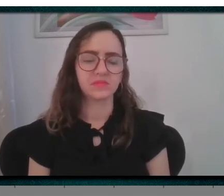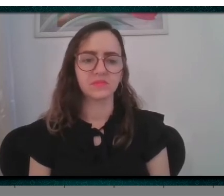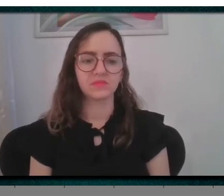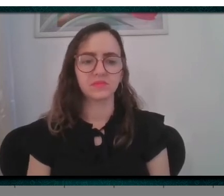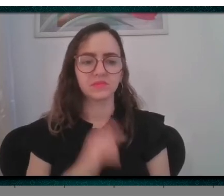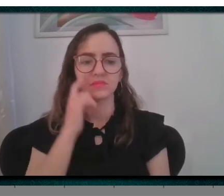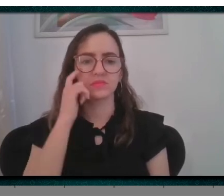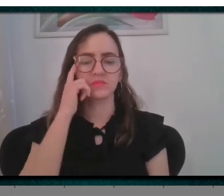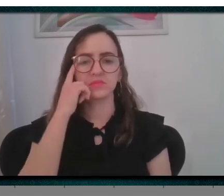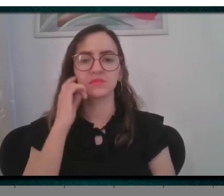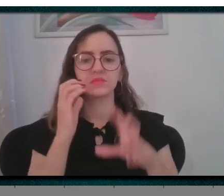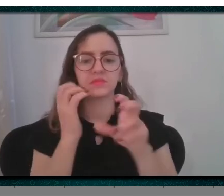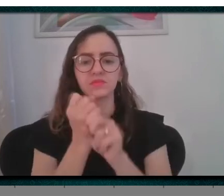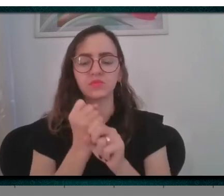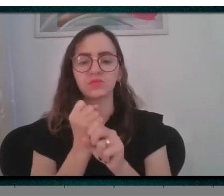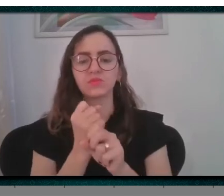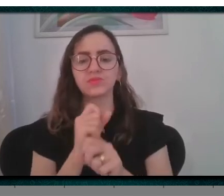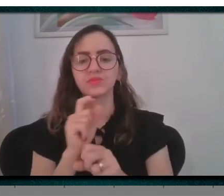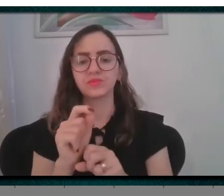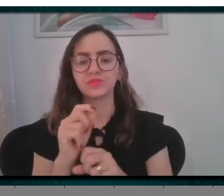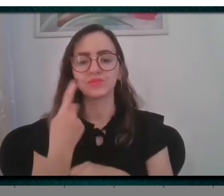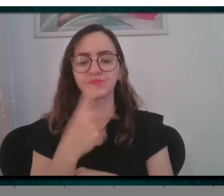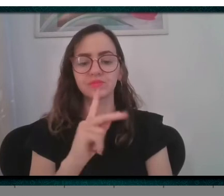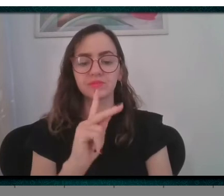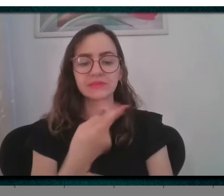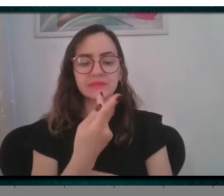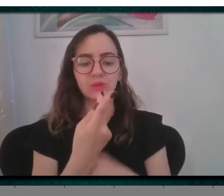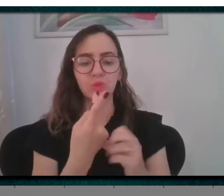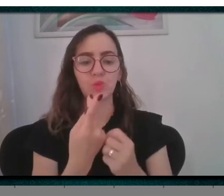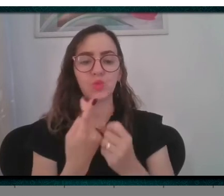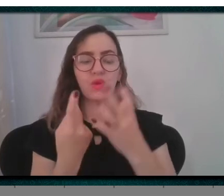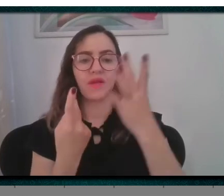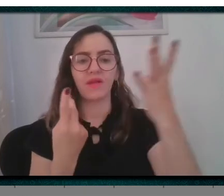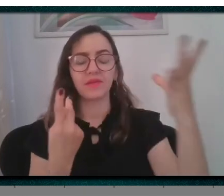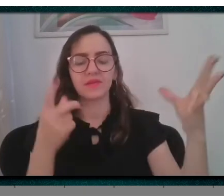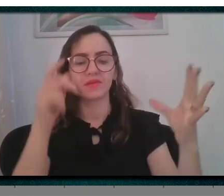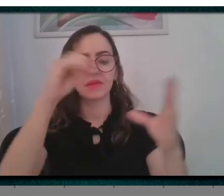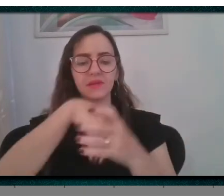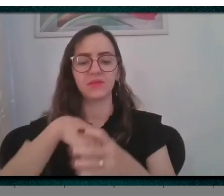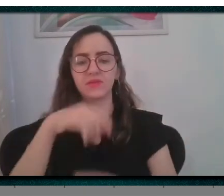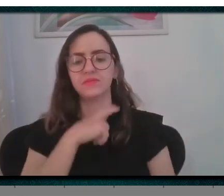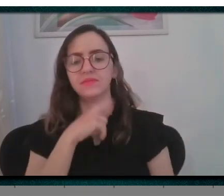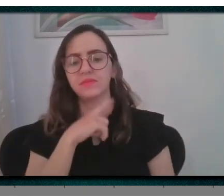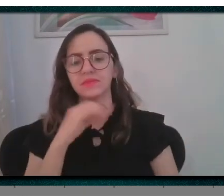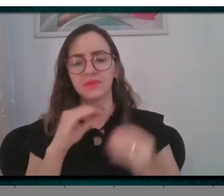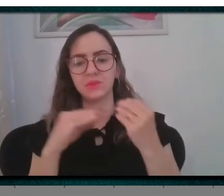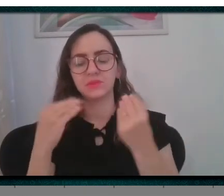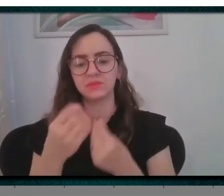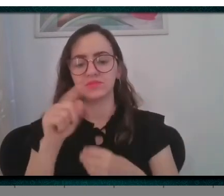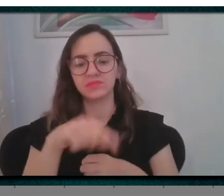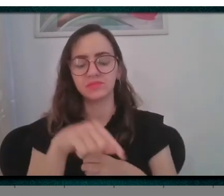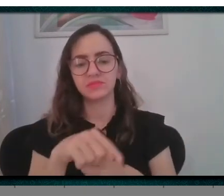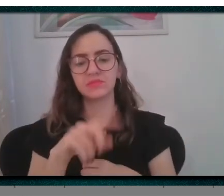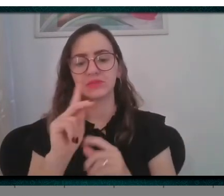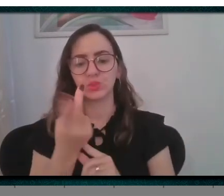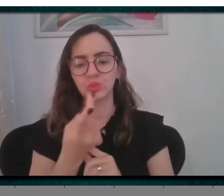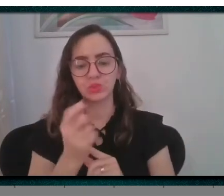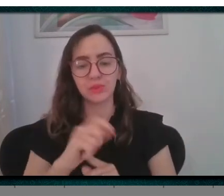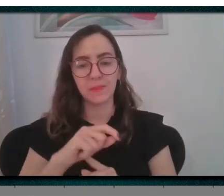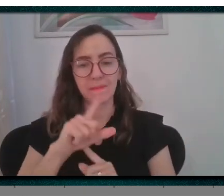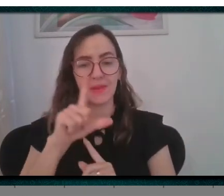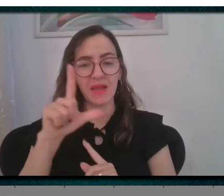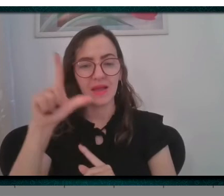que eu tenho na substância. E a gente sabe que quanto maior a quantidade de hidrogênio, mais ácido será essa